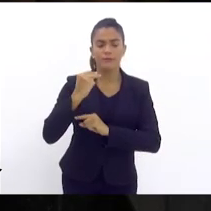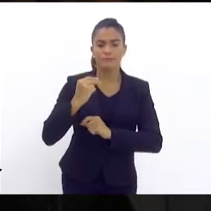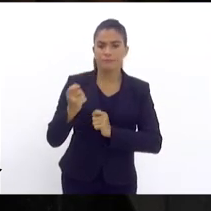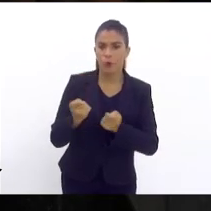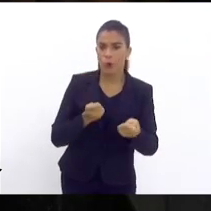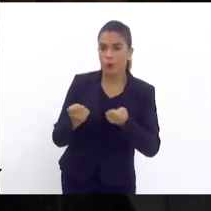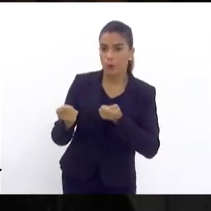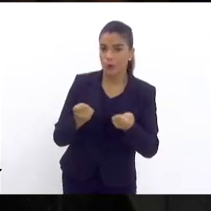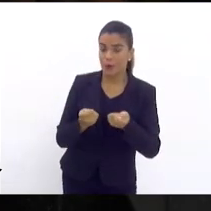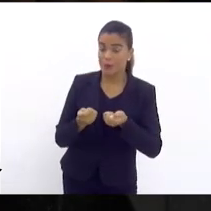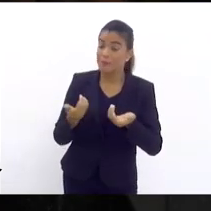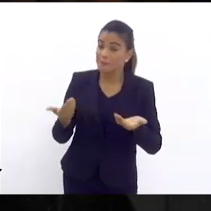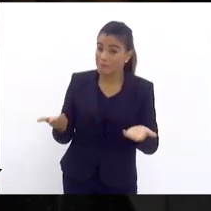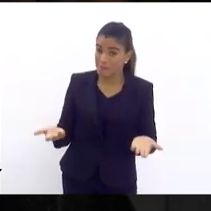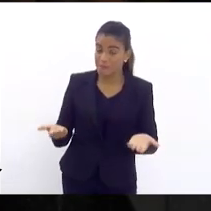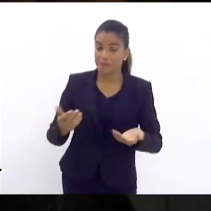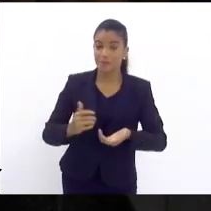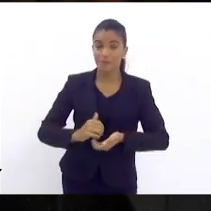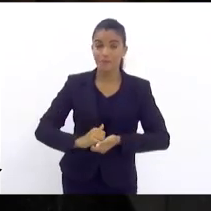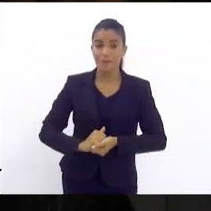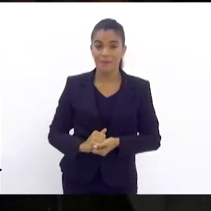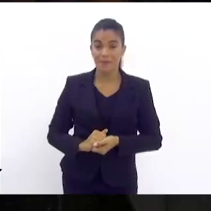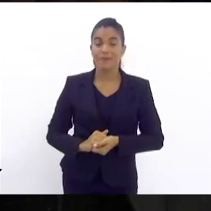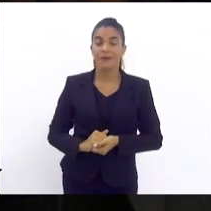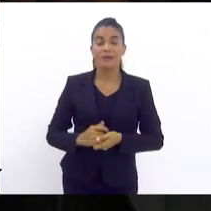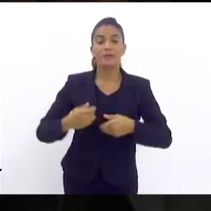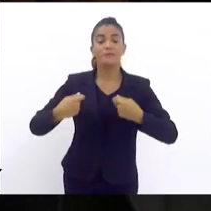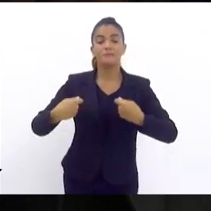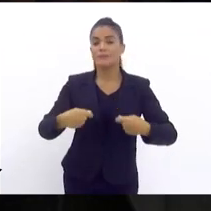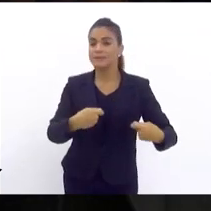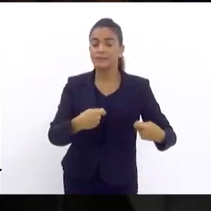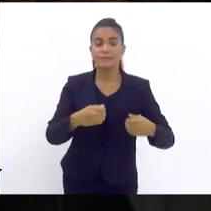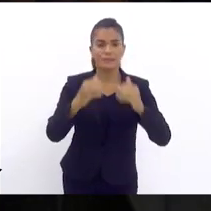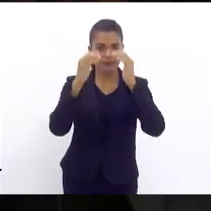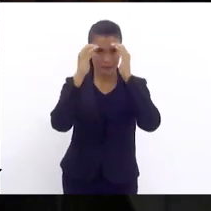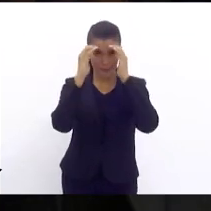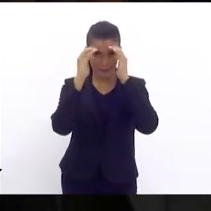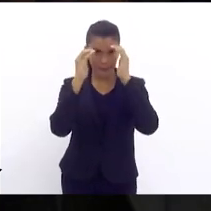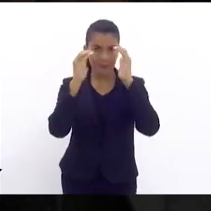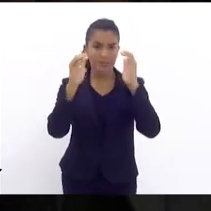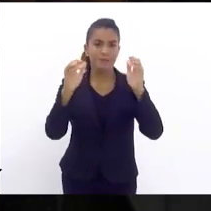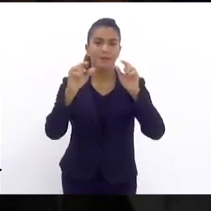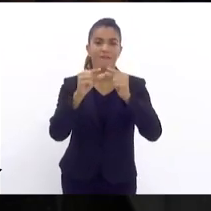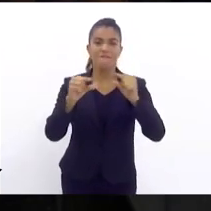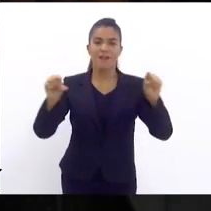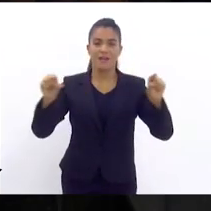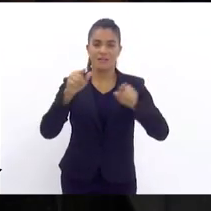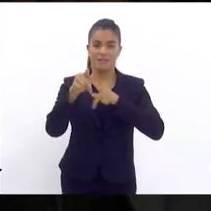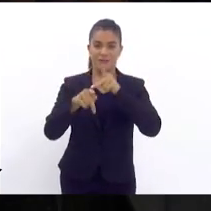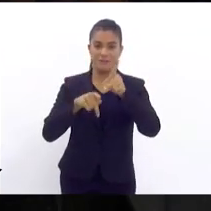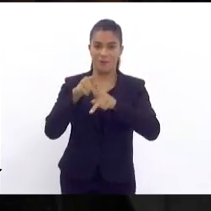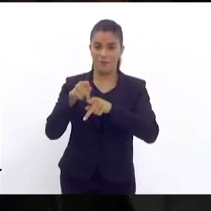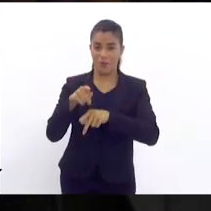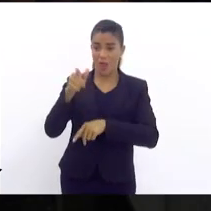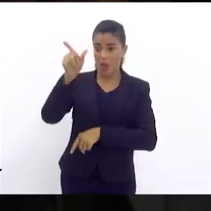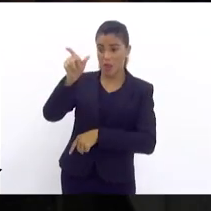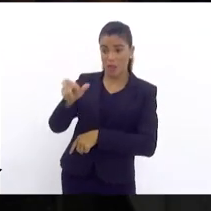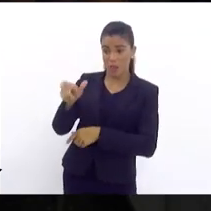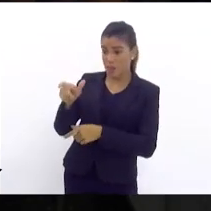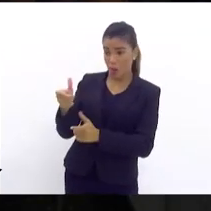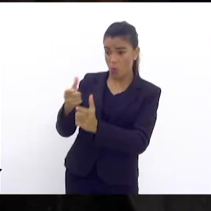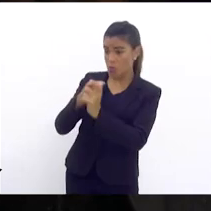e como tal deve ser respeitar o dito popular Quem não deve